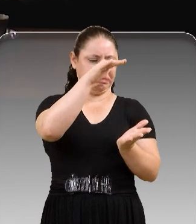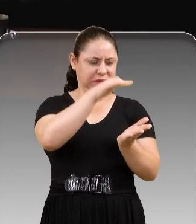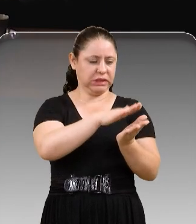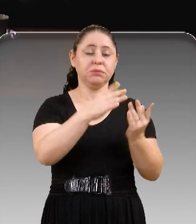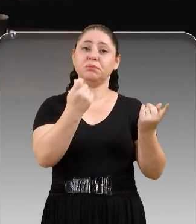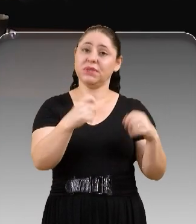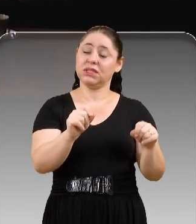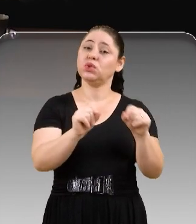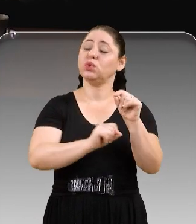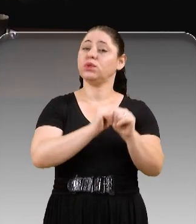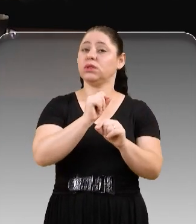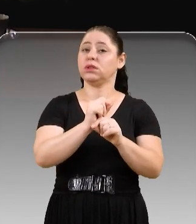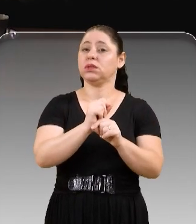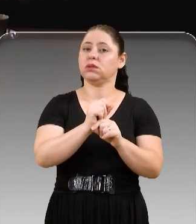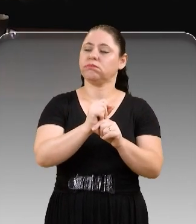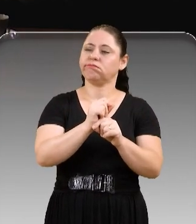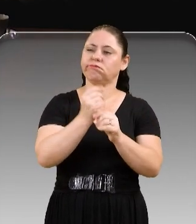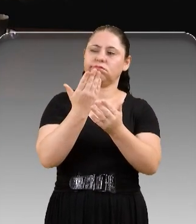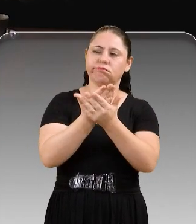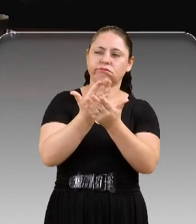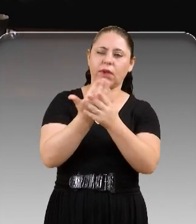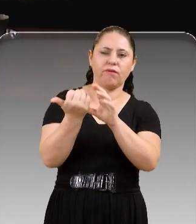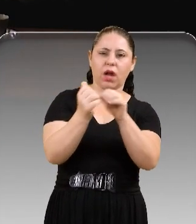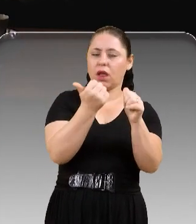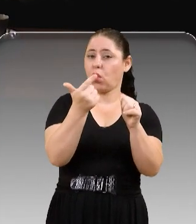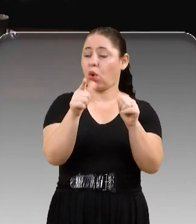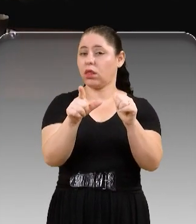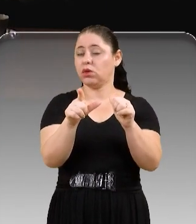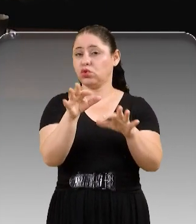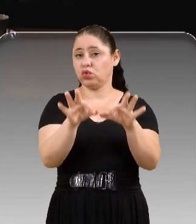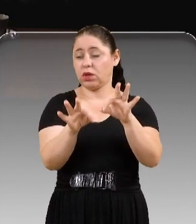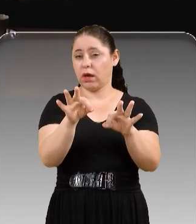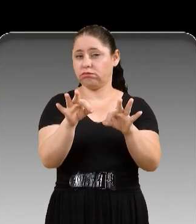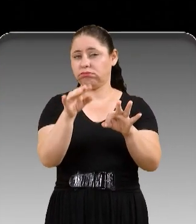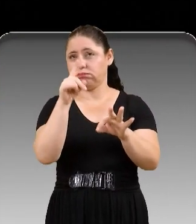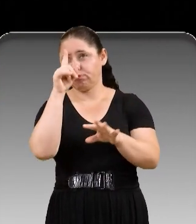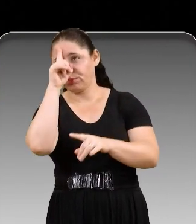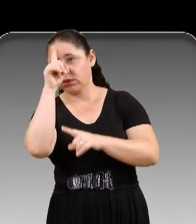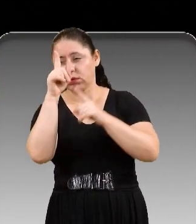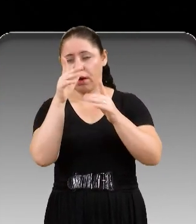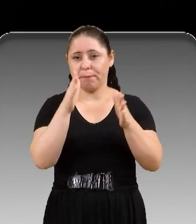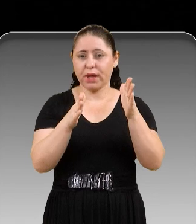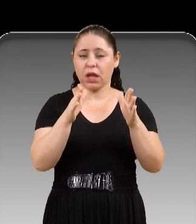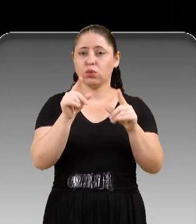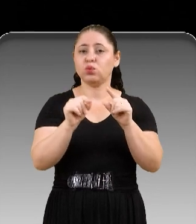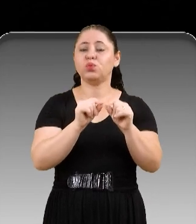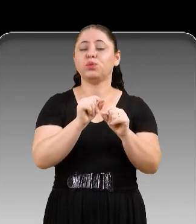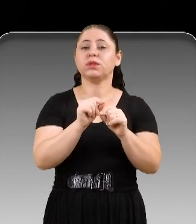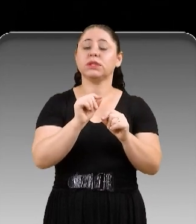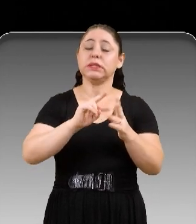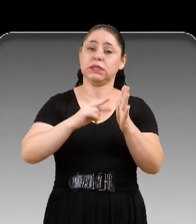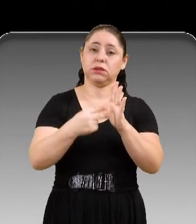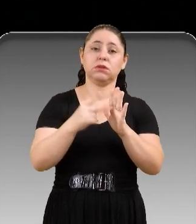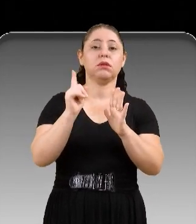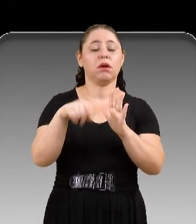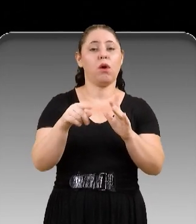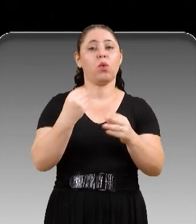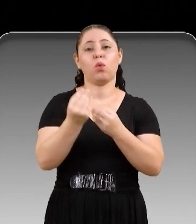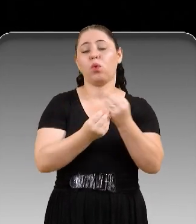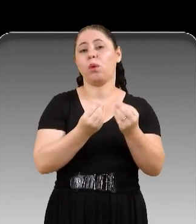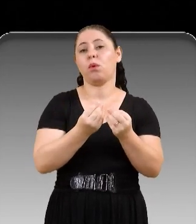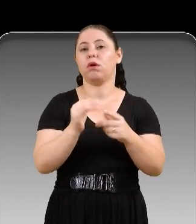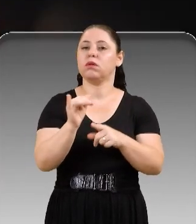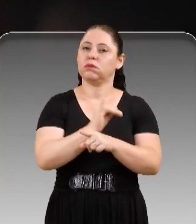demanda. Então, isso precisa ser reestudado. O judiciário tem que ser repensado nesse